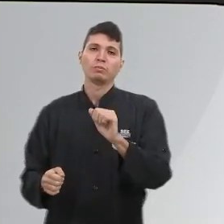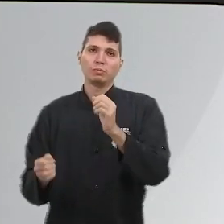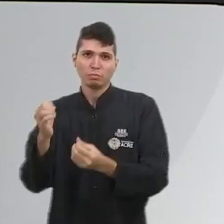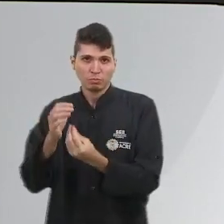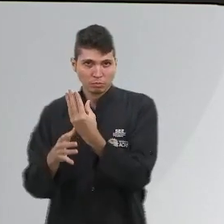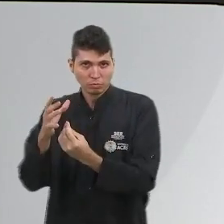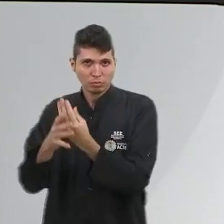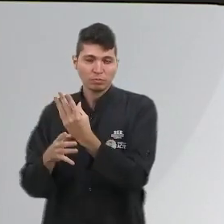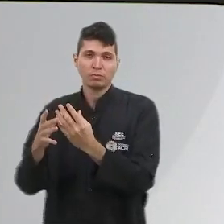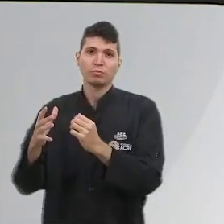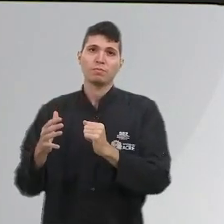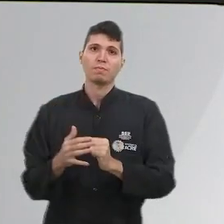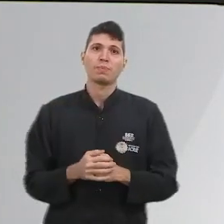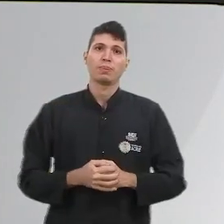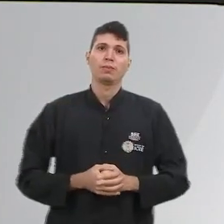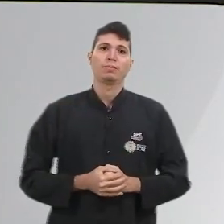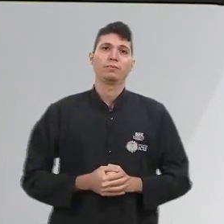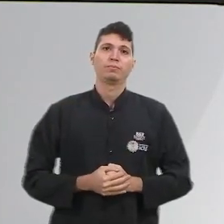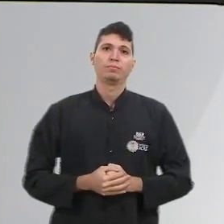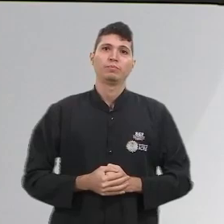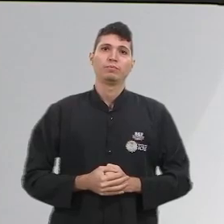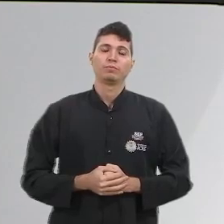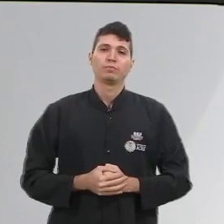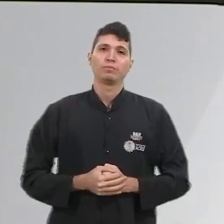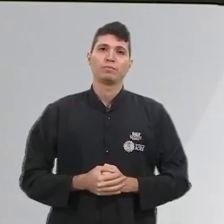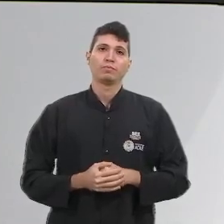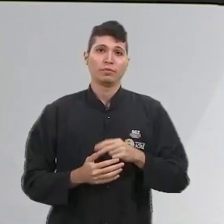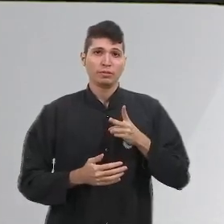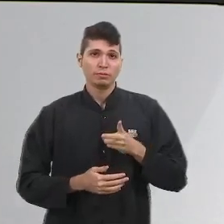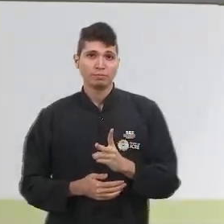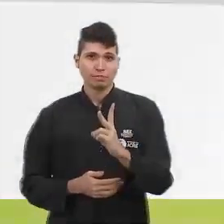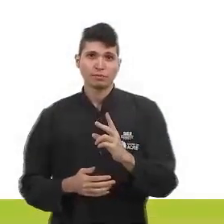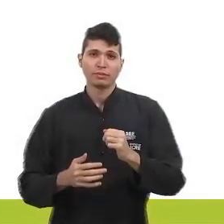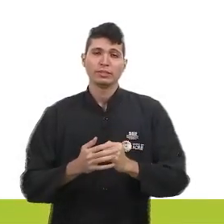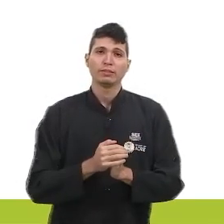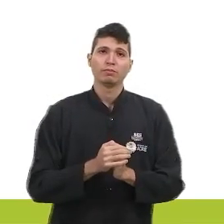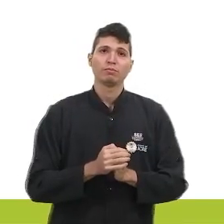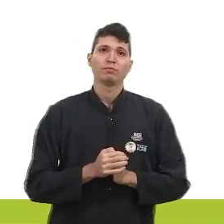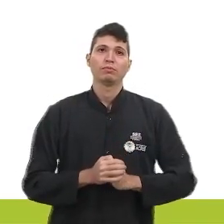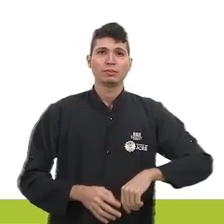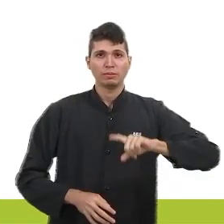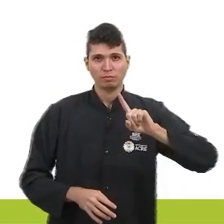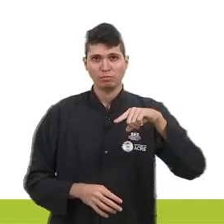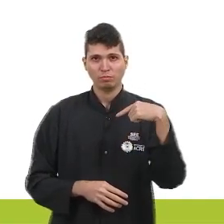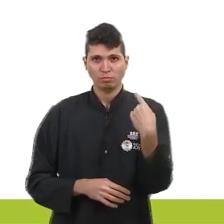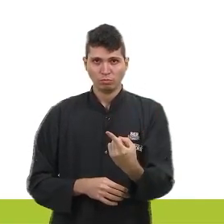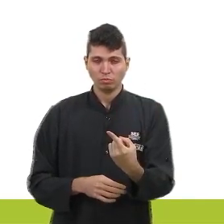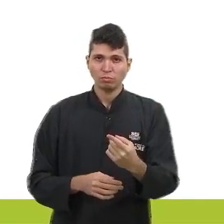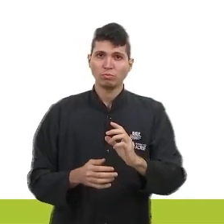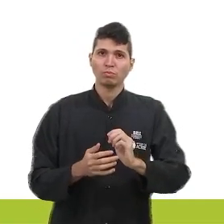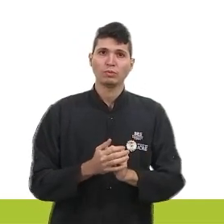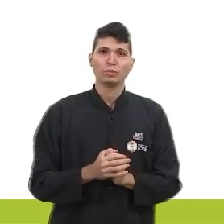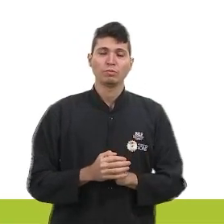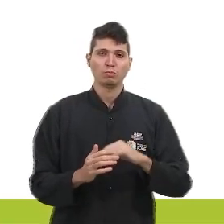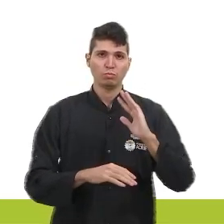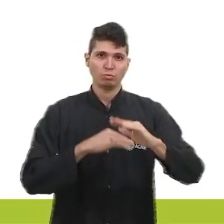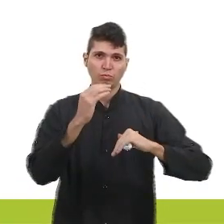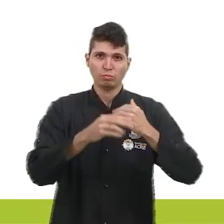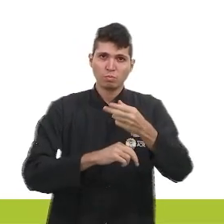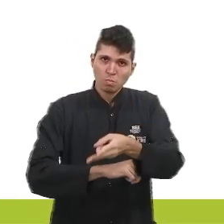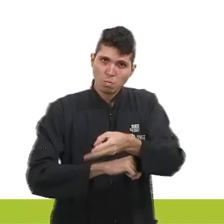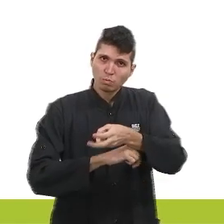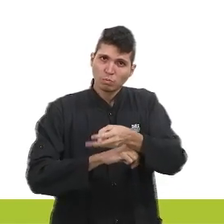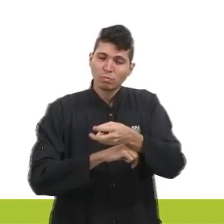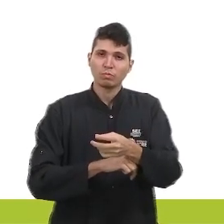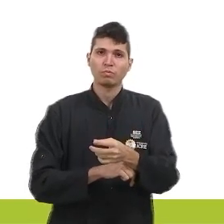segunda referência para a produção desse etanol. Vamos seguir. O próximo biocombustível, o próximo processo de extração que nós